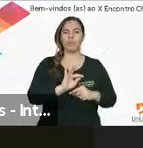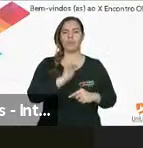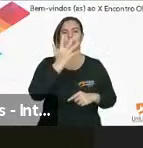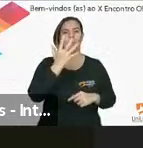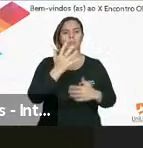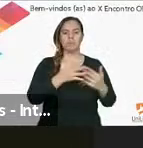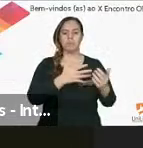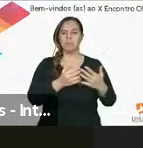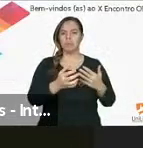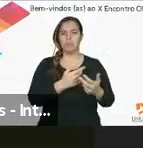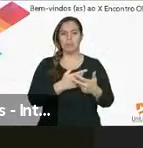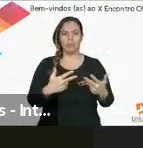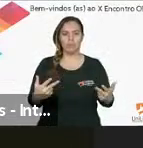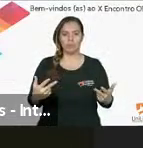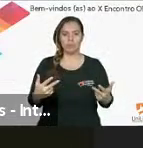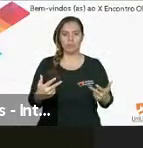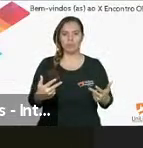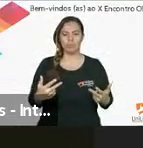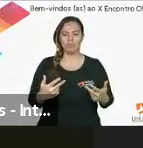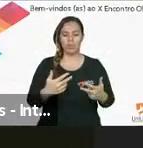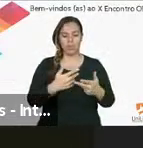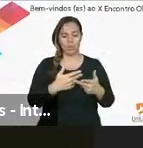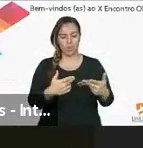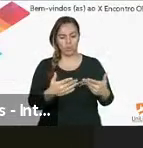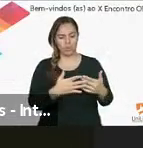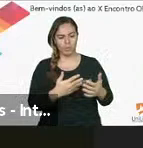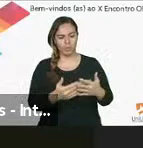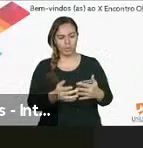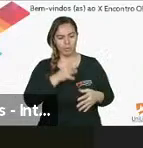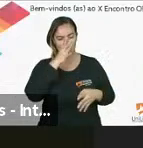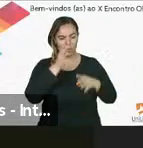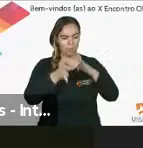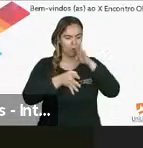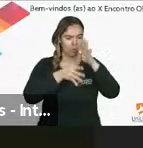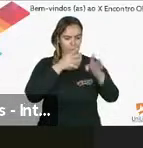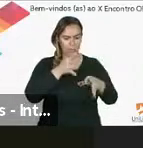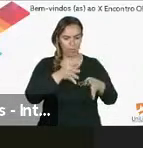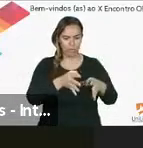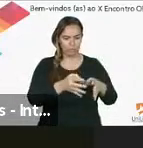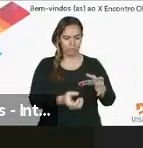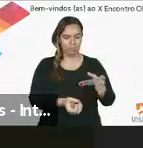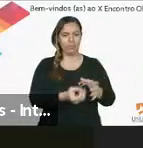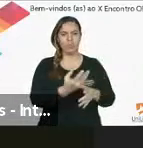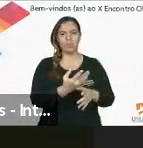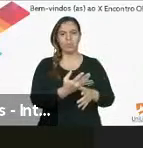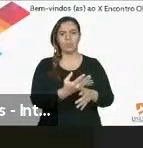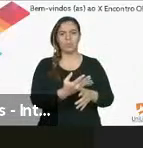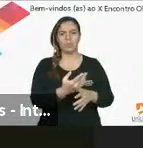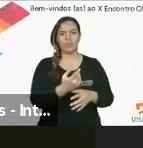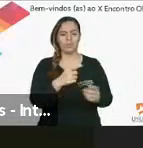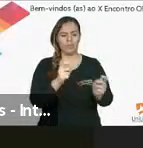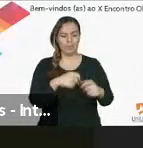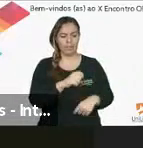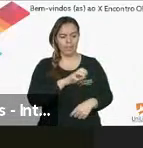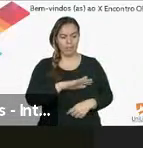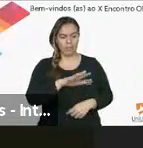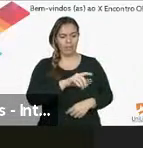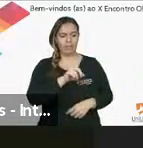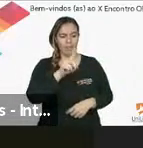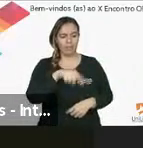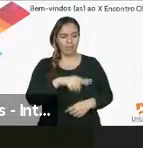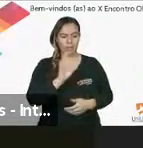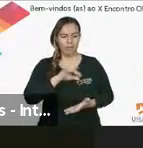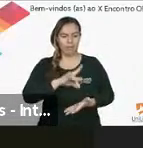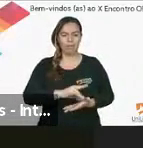Então, não é qualquer coisa que acontece na sociedade que ele considera como fenômeno